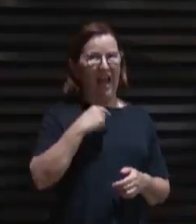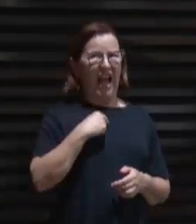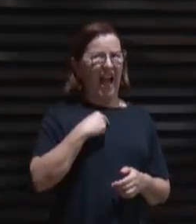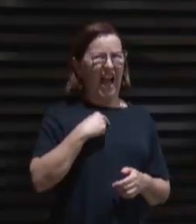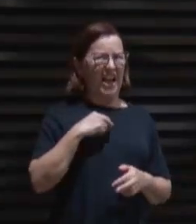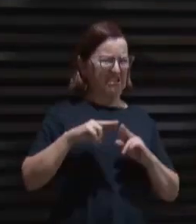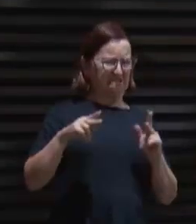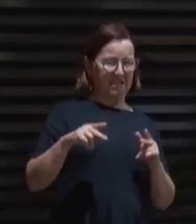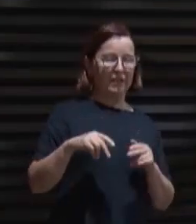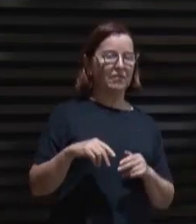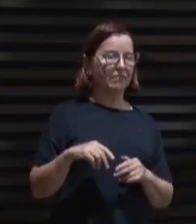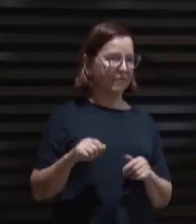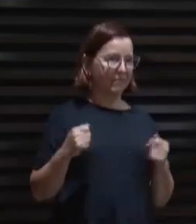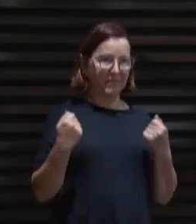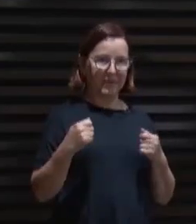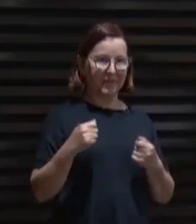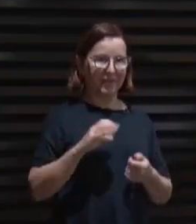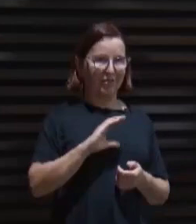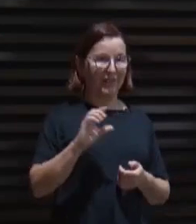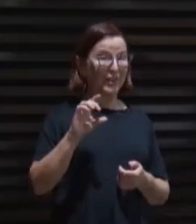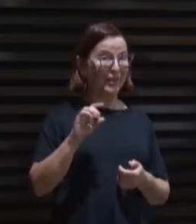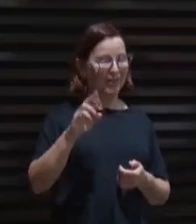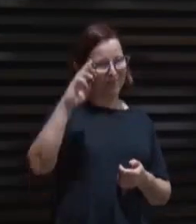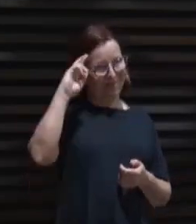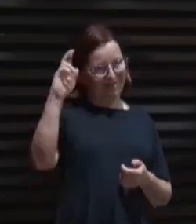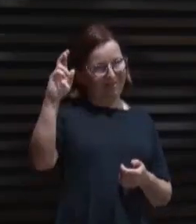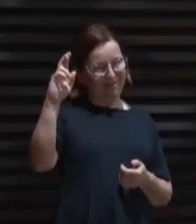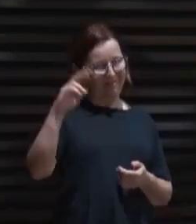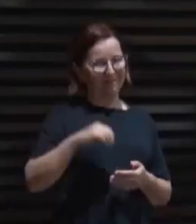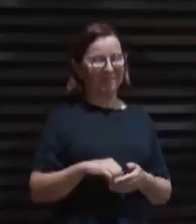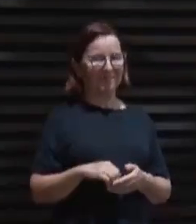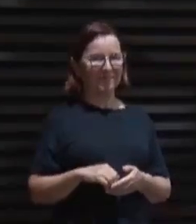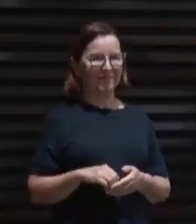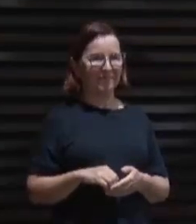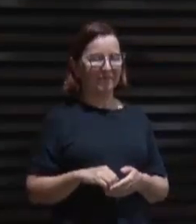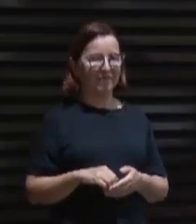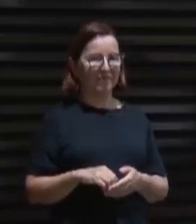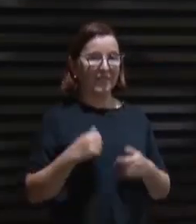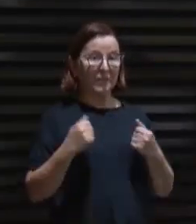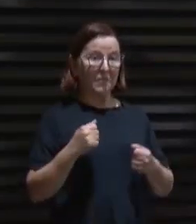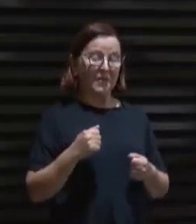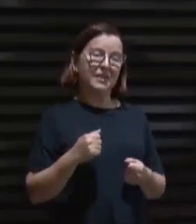De confiar em nós mesmos. De andar em companhias que sejam